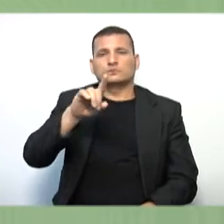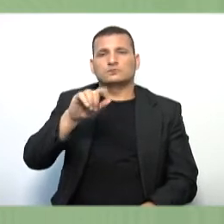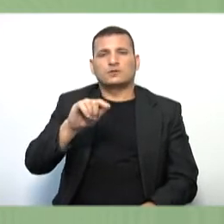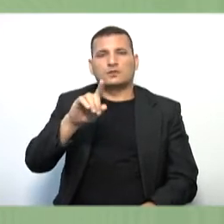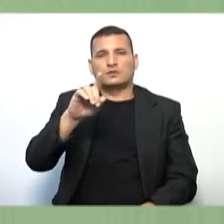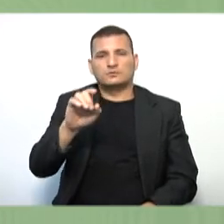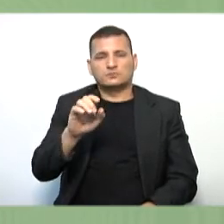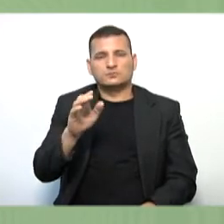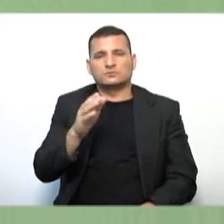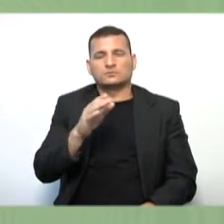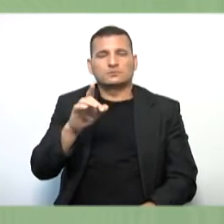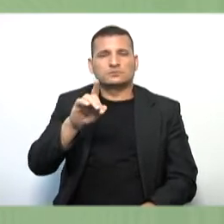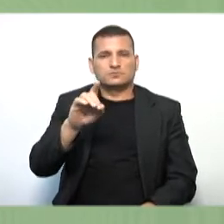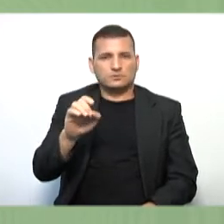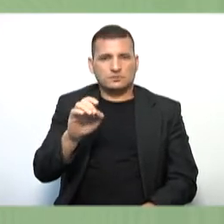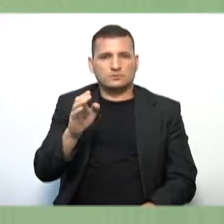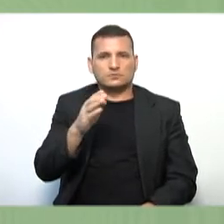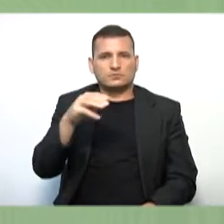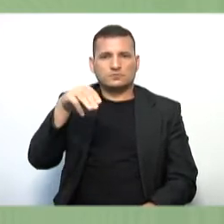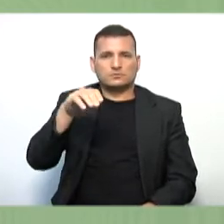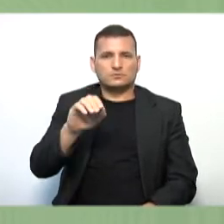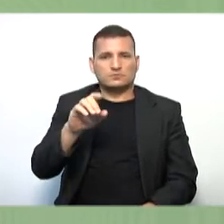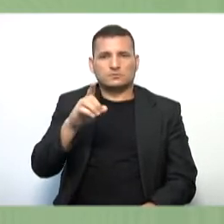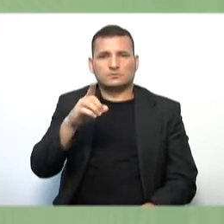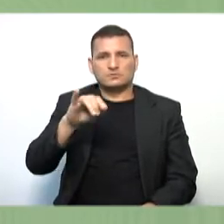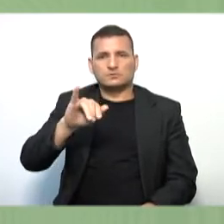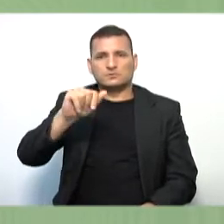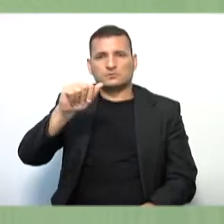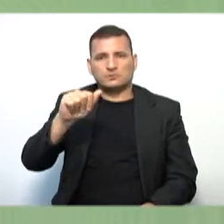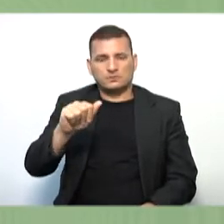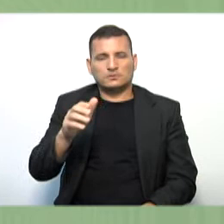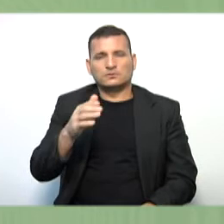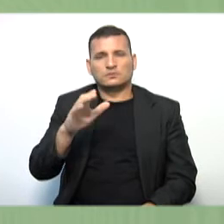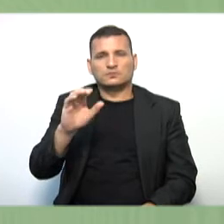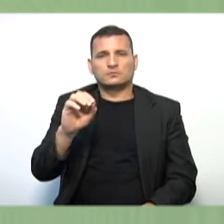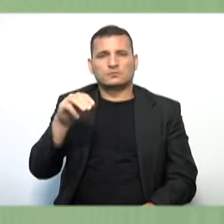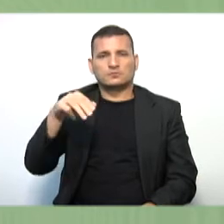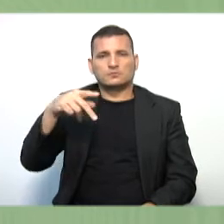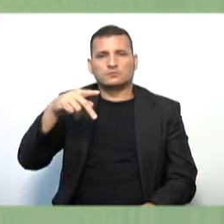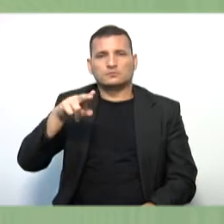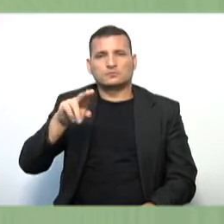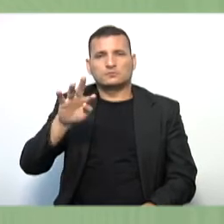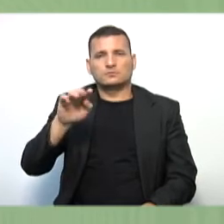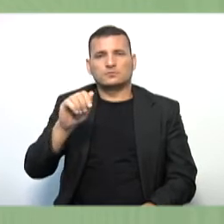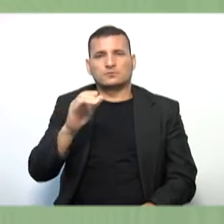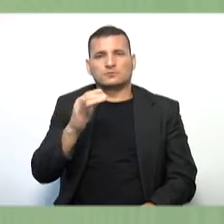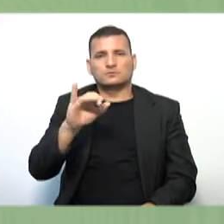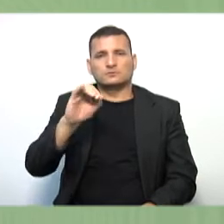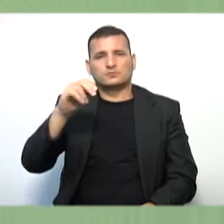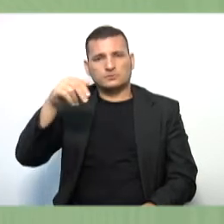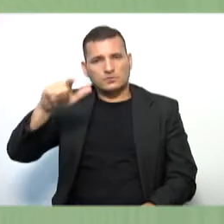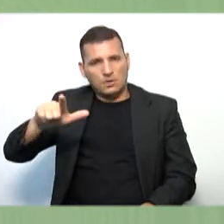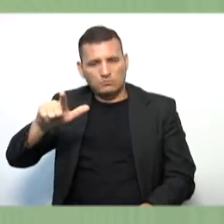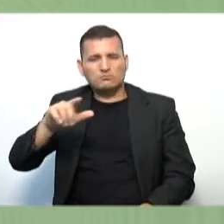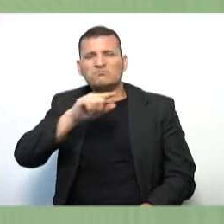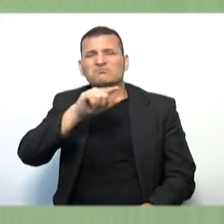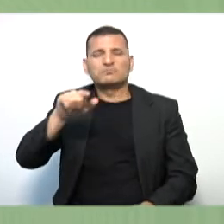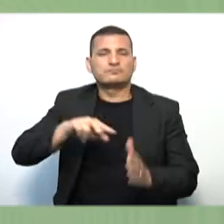computacional. A unidade de medida computacional a gente conhece como bit.